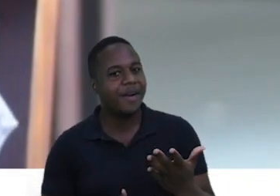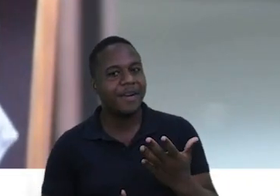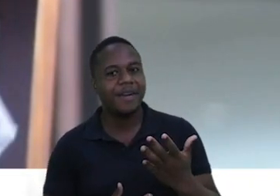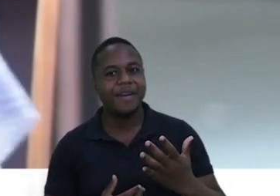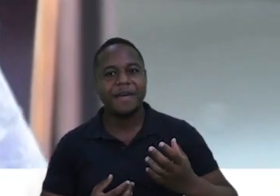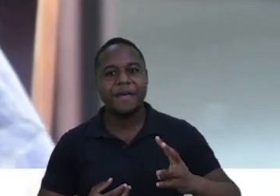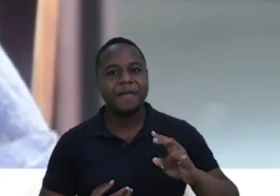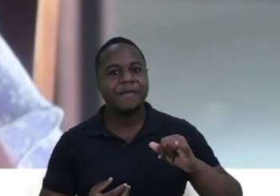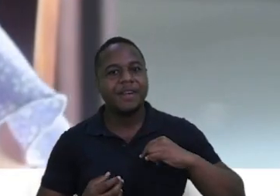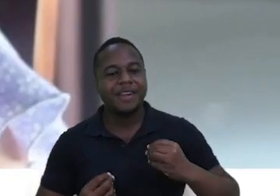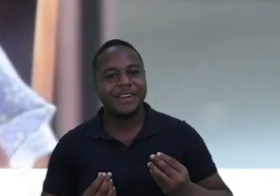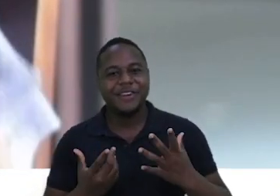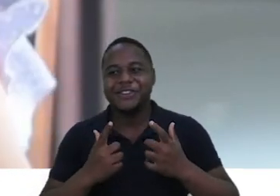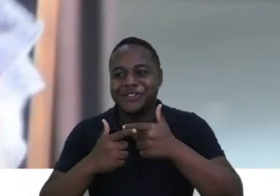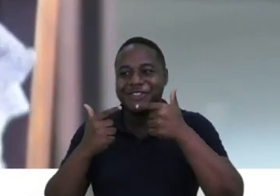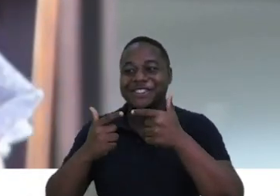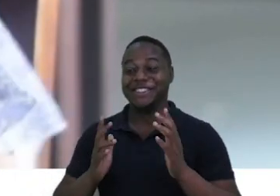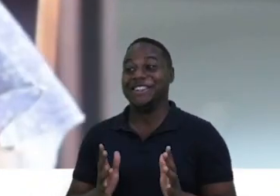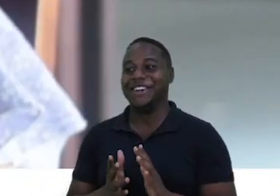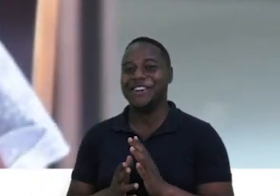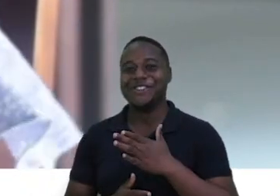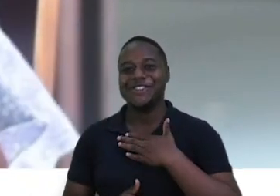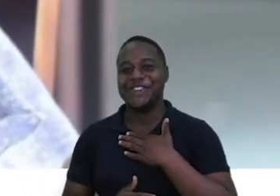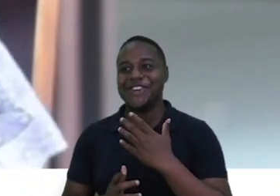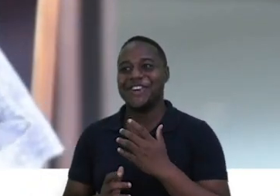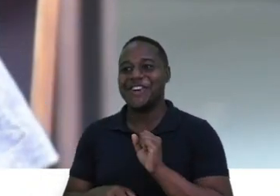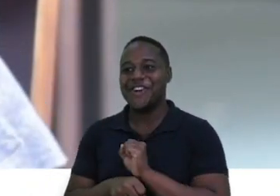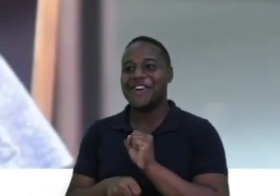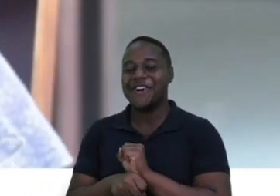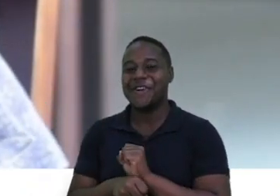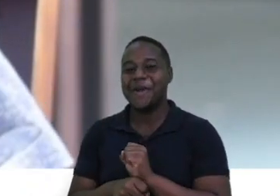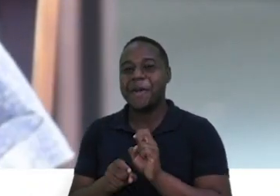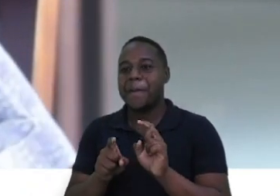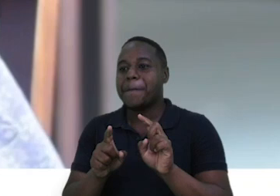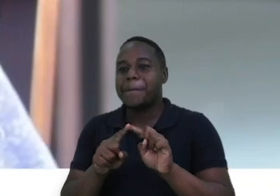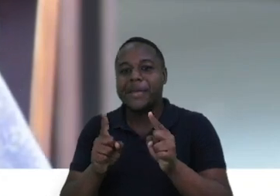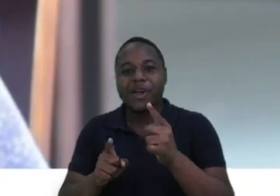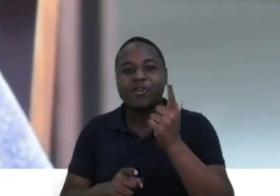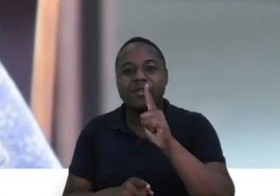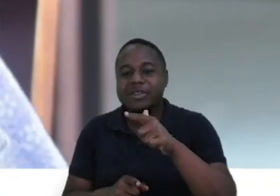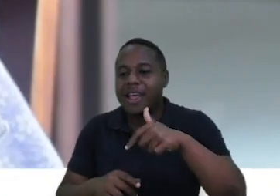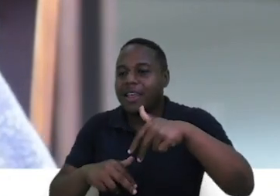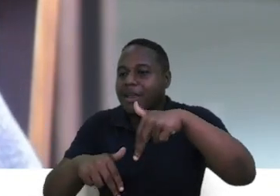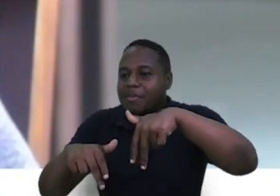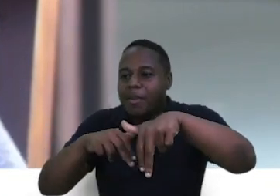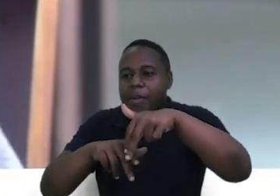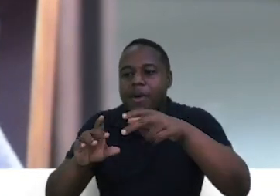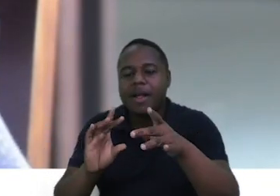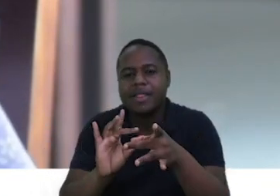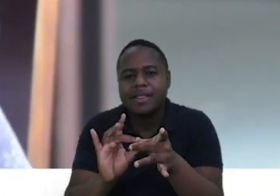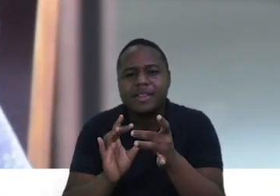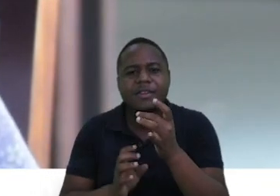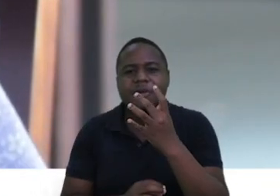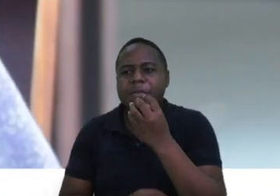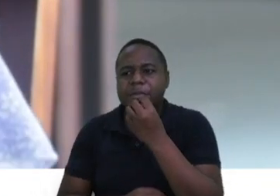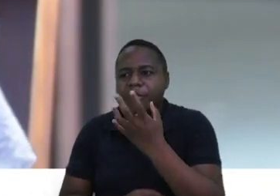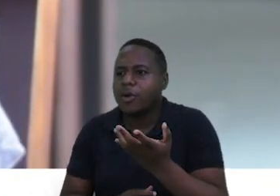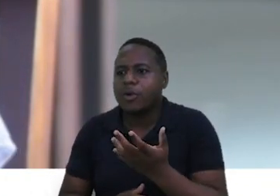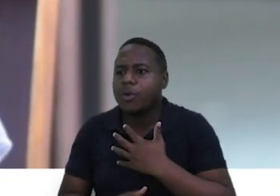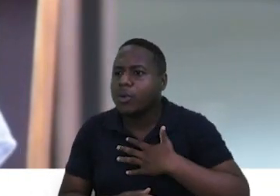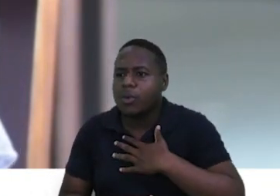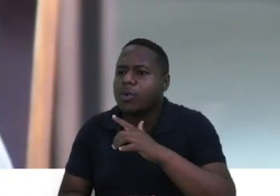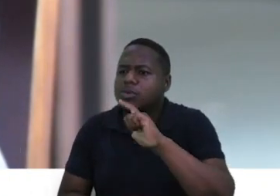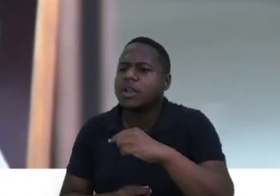passos vêm, aí ela dá uma risada e diz, poxa, eu não esperava isso, mas flui. Então, de onde vem essa harmonia, essa conexão? Como é que